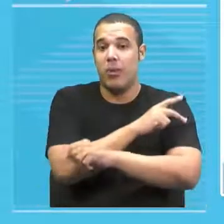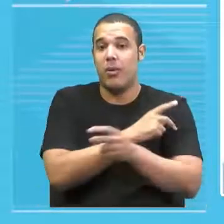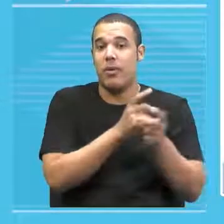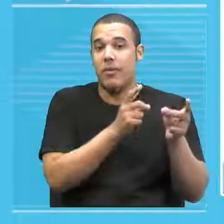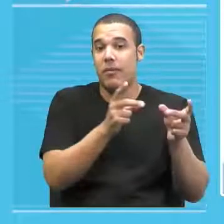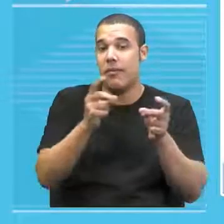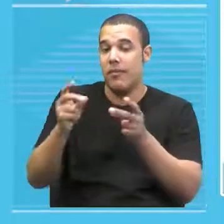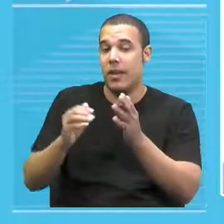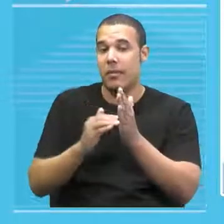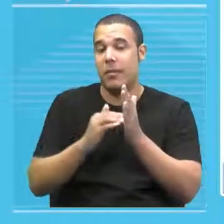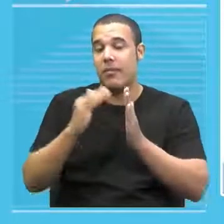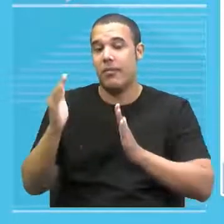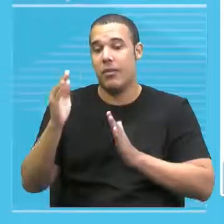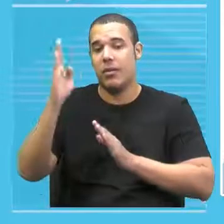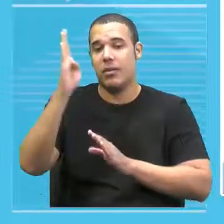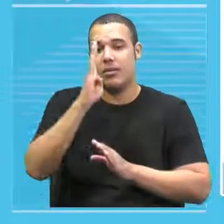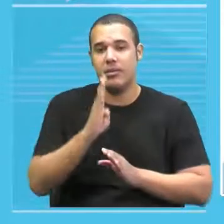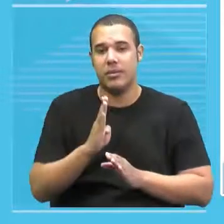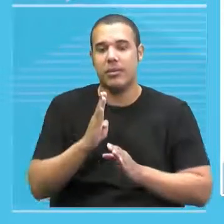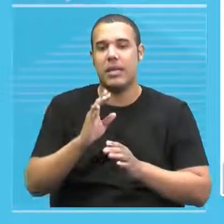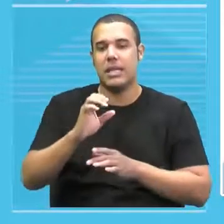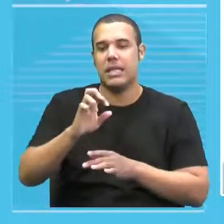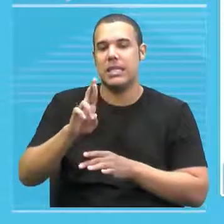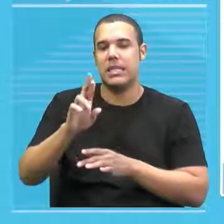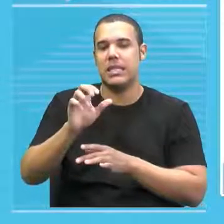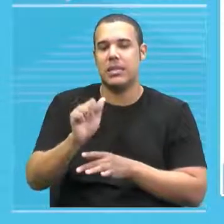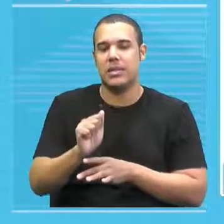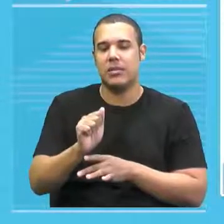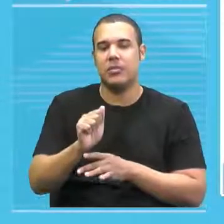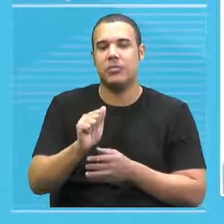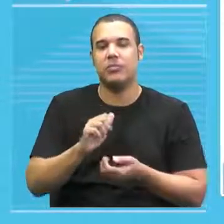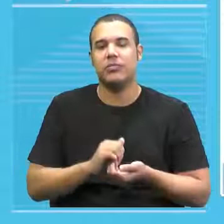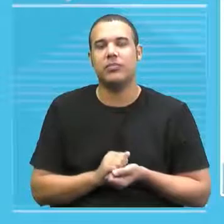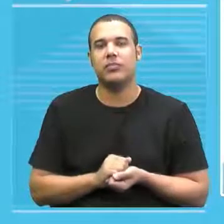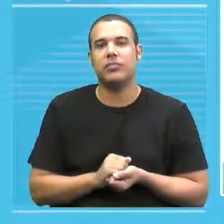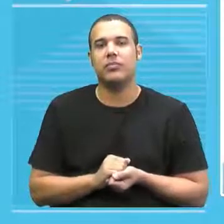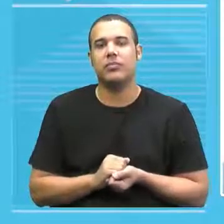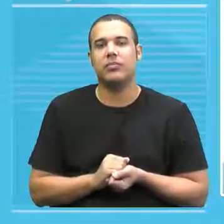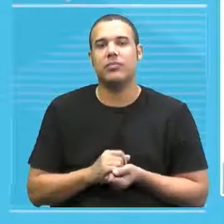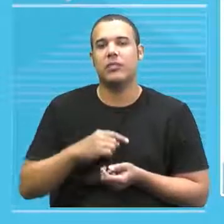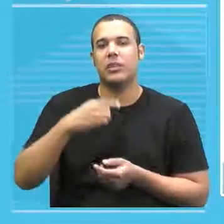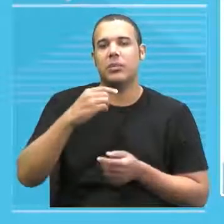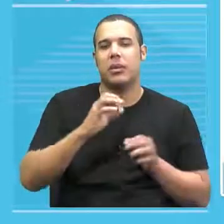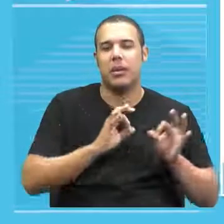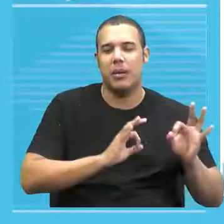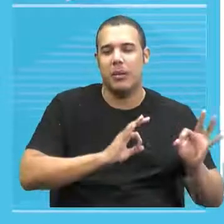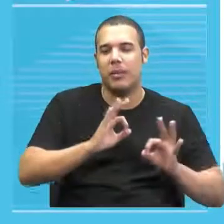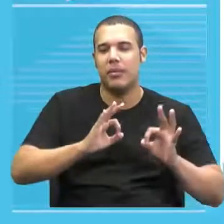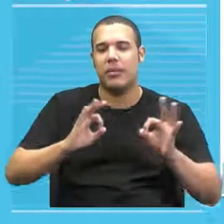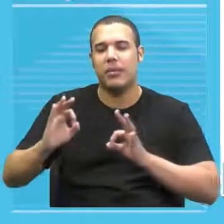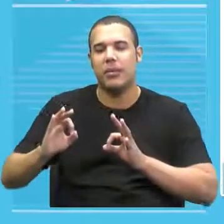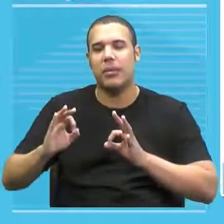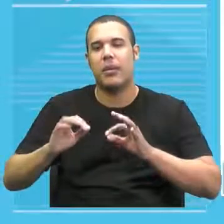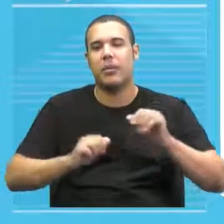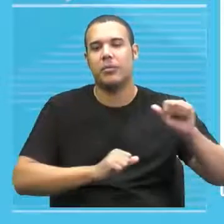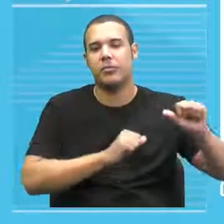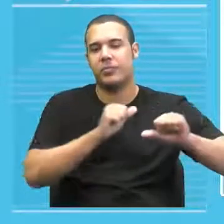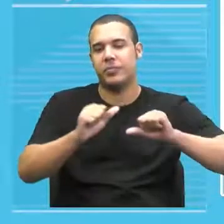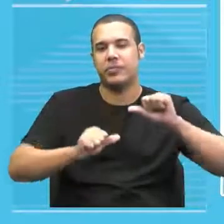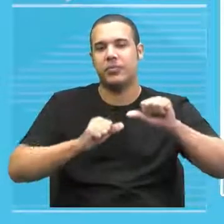para o exterior essa cera depois do ministério ela vai ser processada e